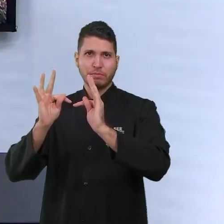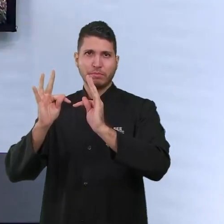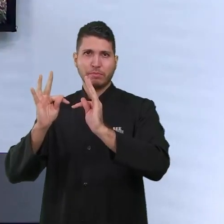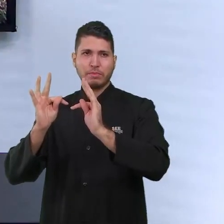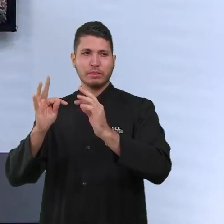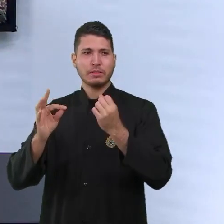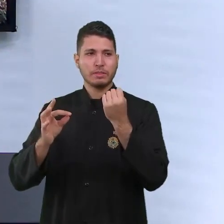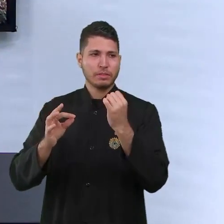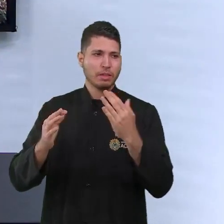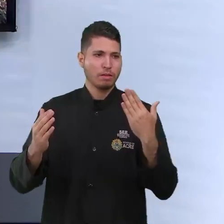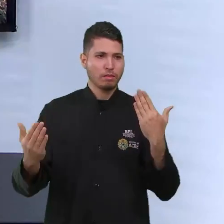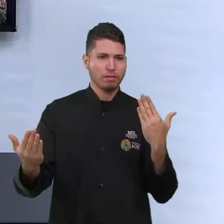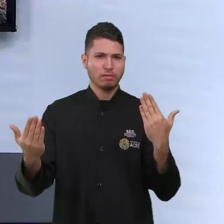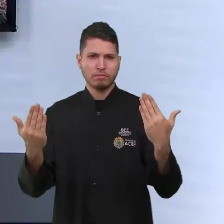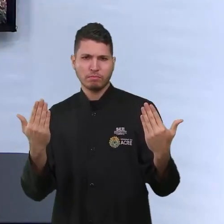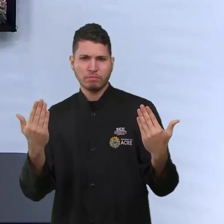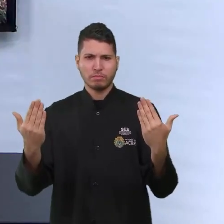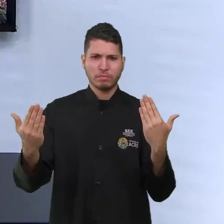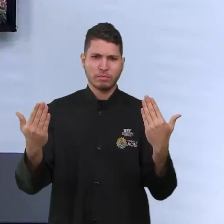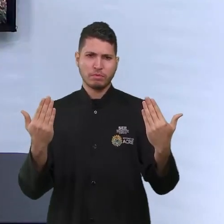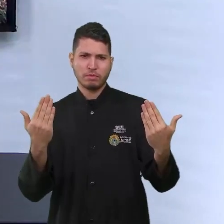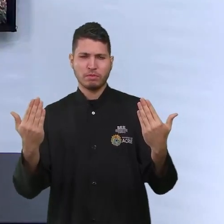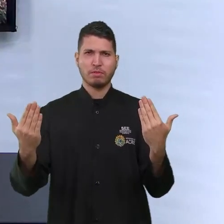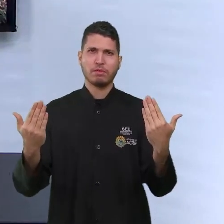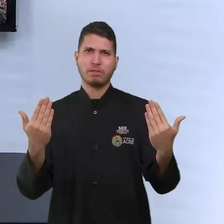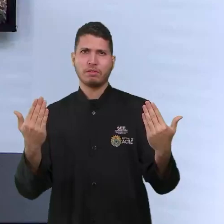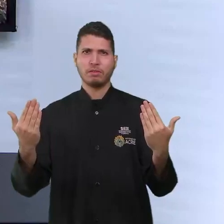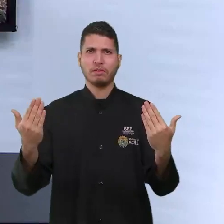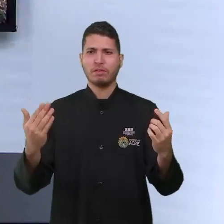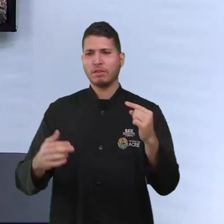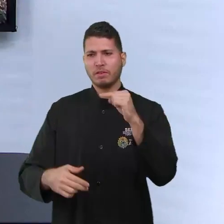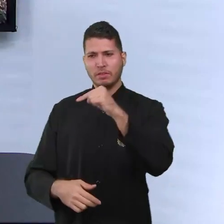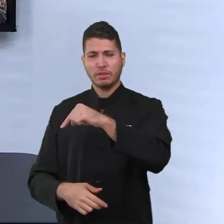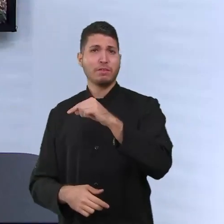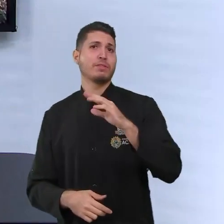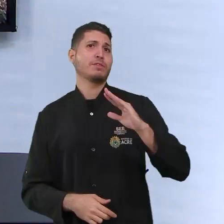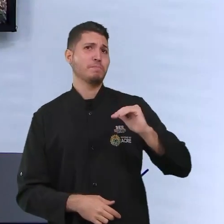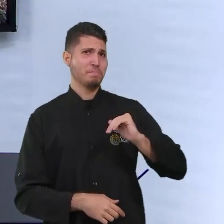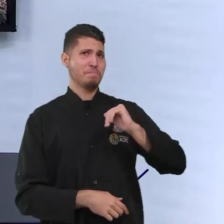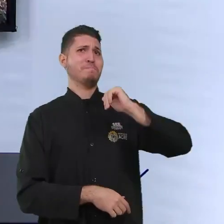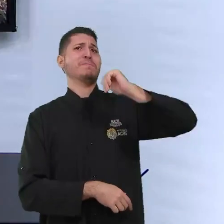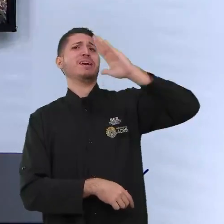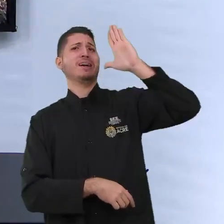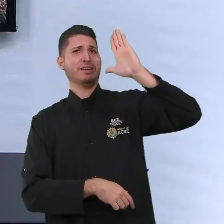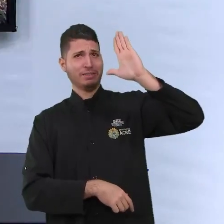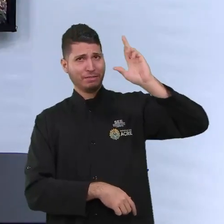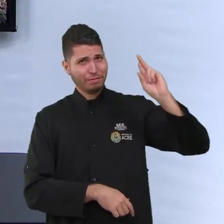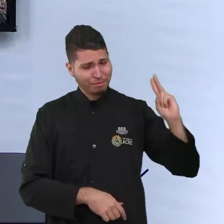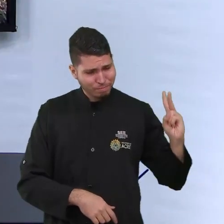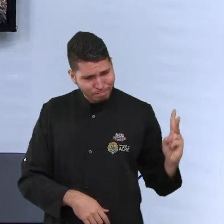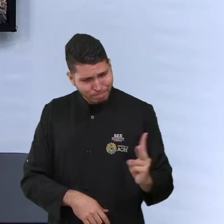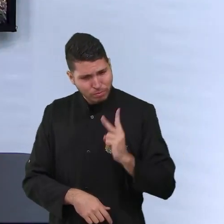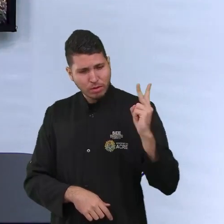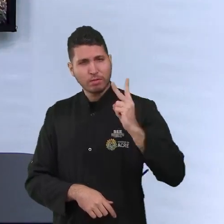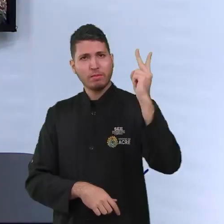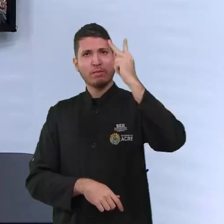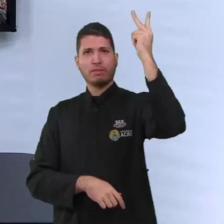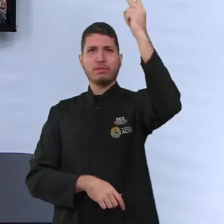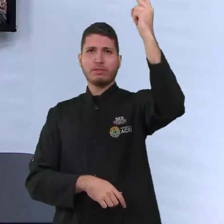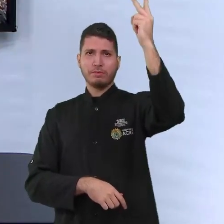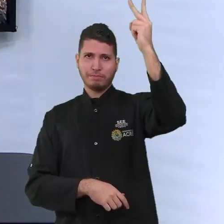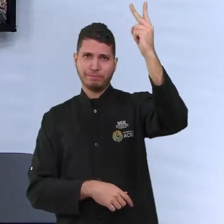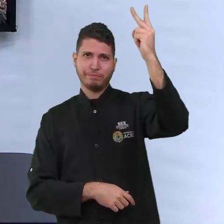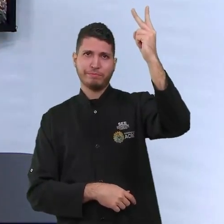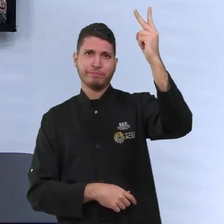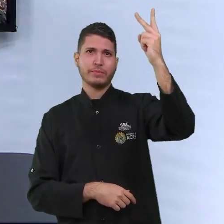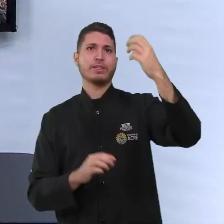na balança, a questão tecnológica, ela vai valer muito mais do que as commodities, certo? Então,